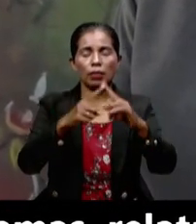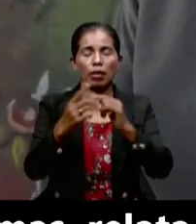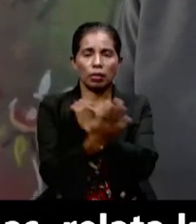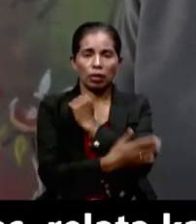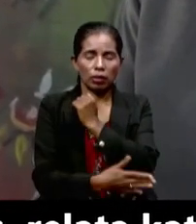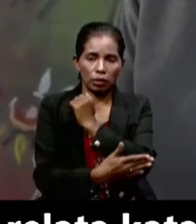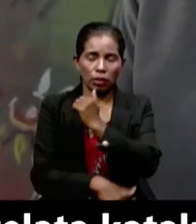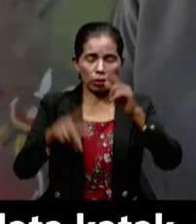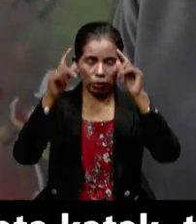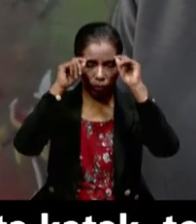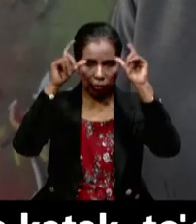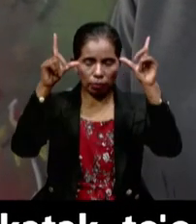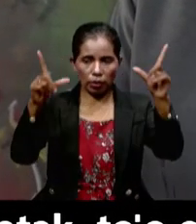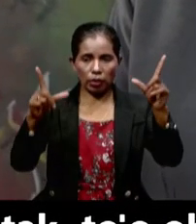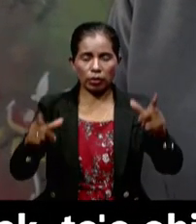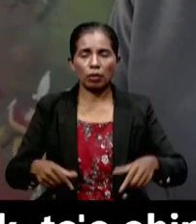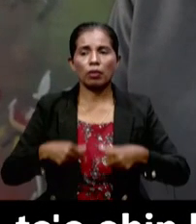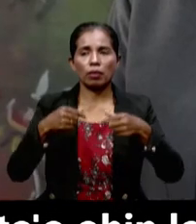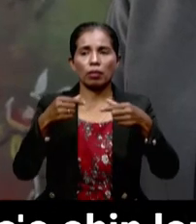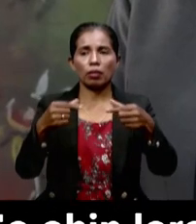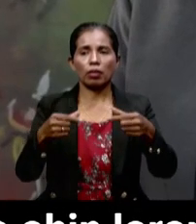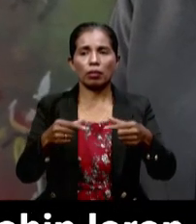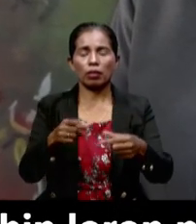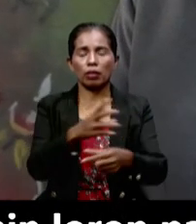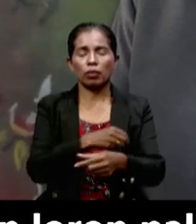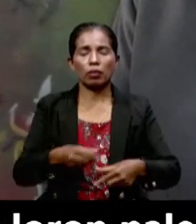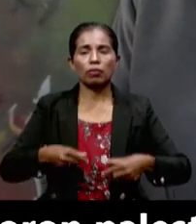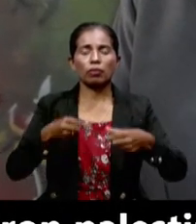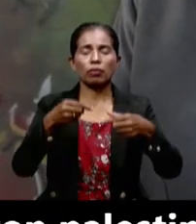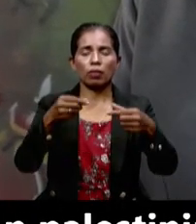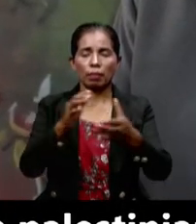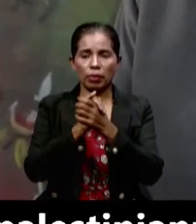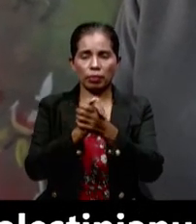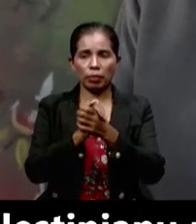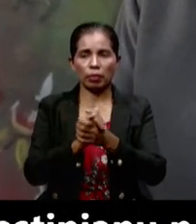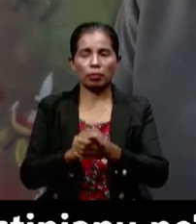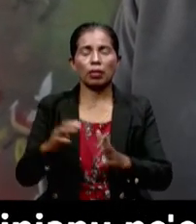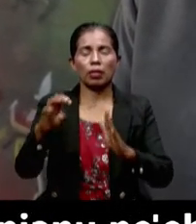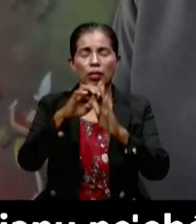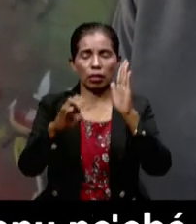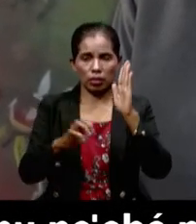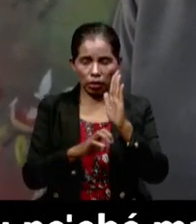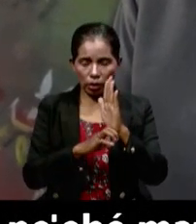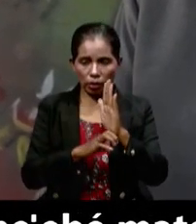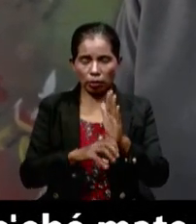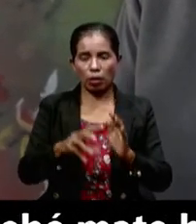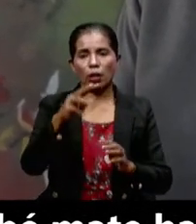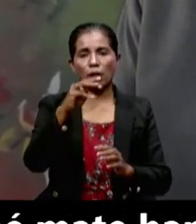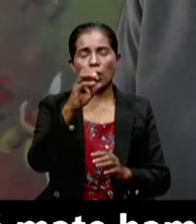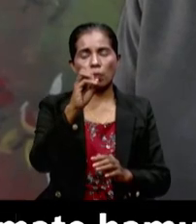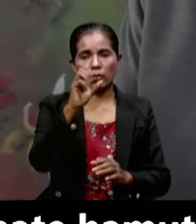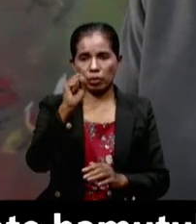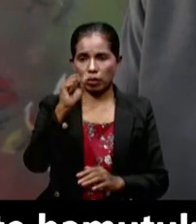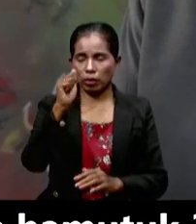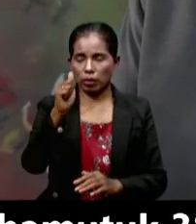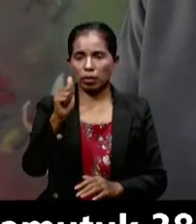mostrada, manifestada e concretizada pelo Estado moçambicano, povo moçambicano, conosco, ao longo